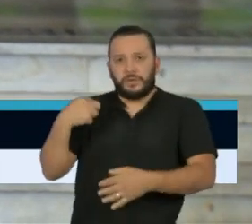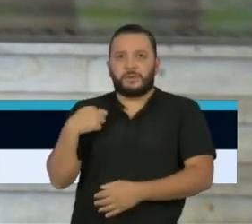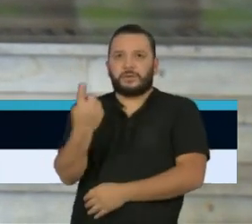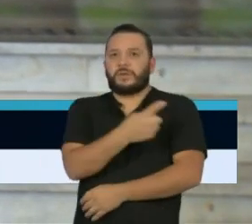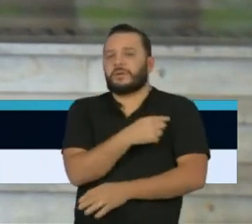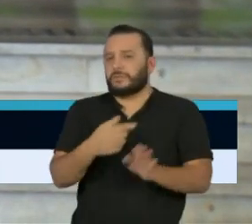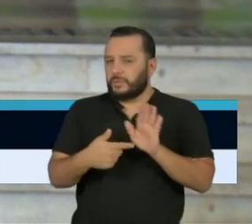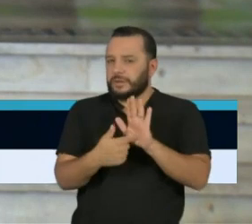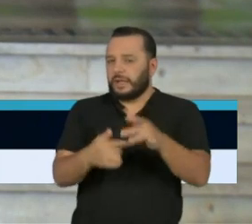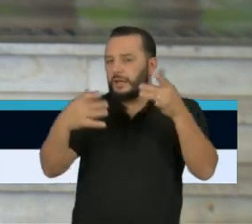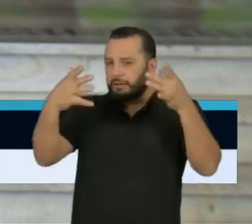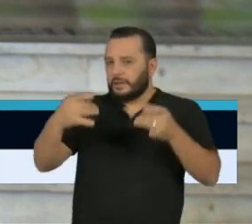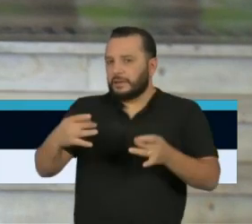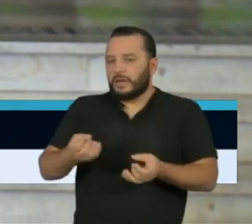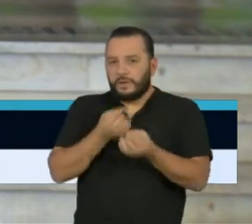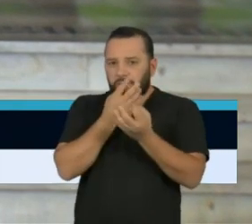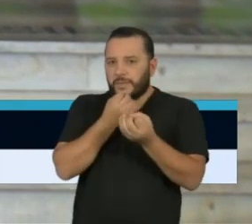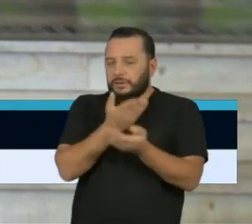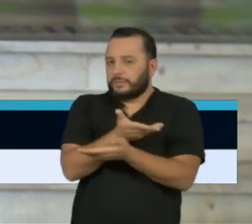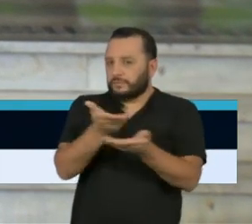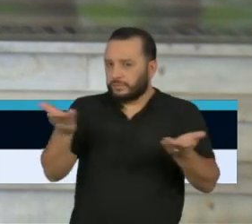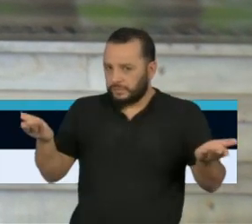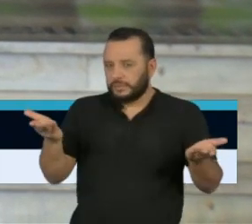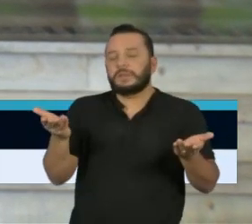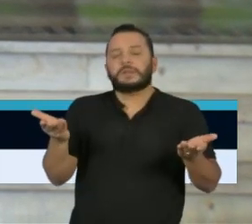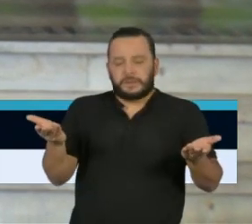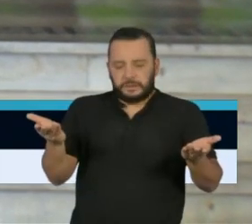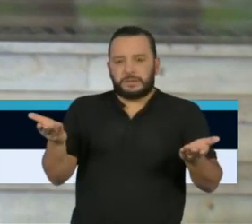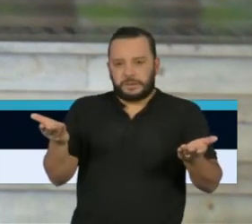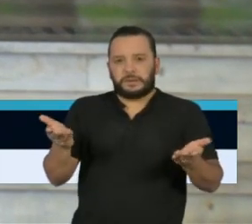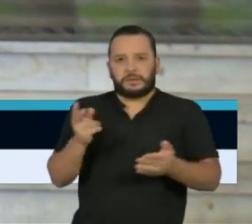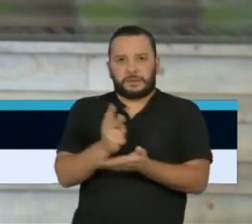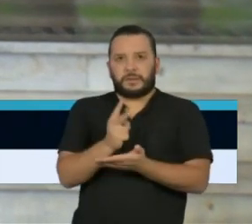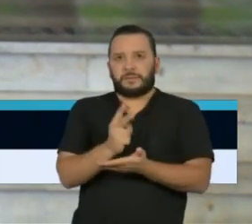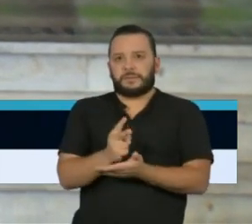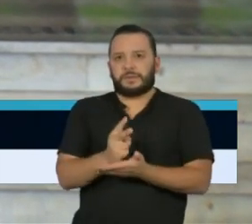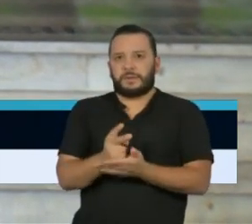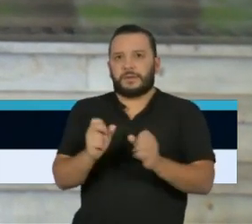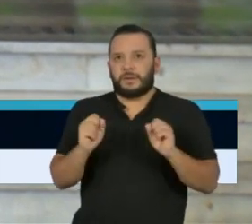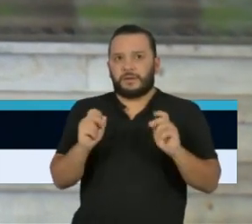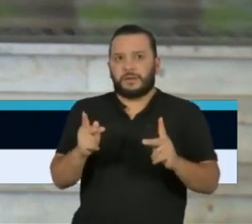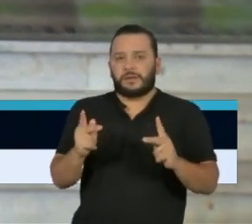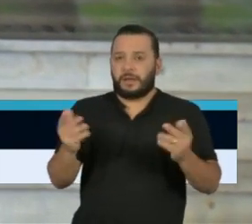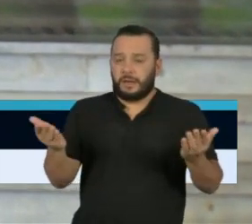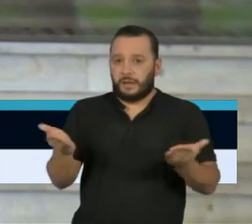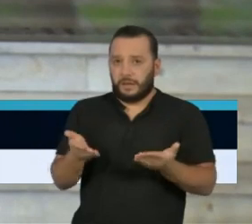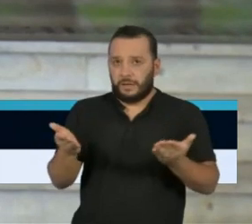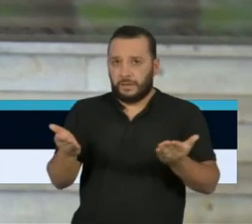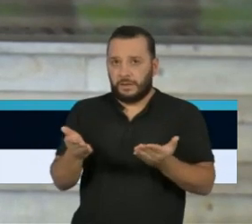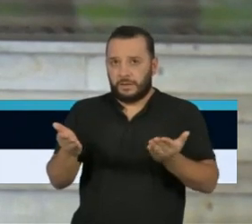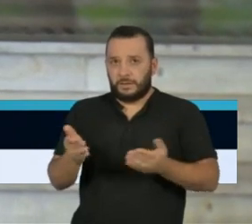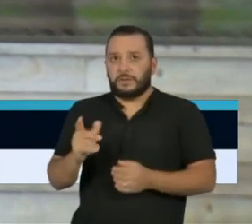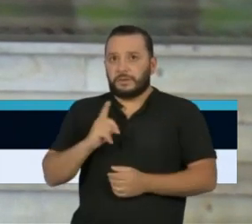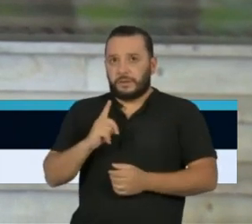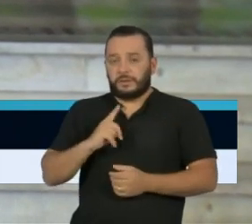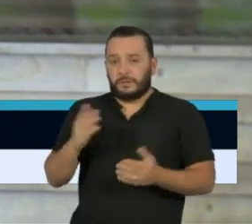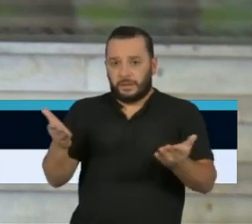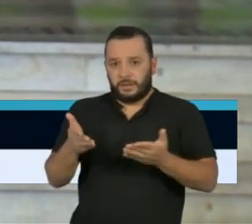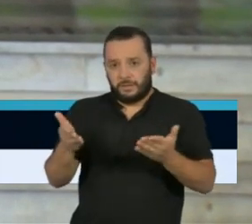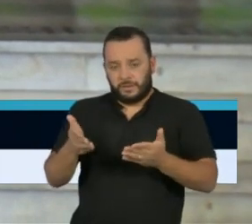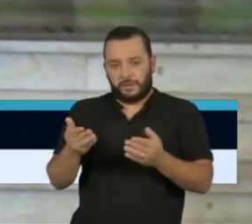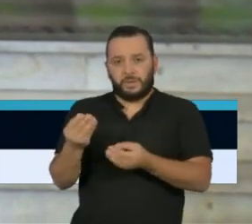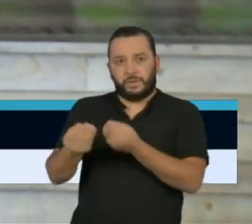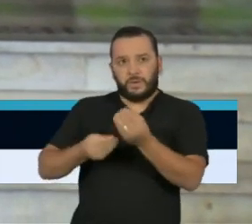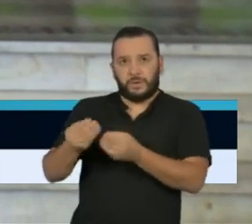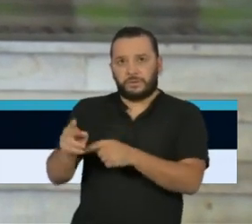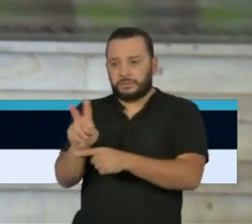trazer essas informações para vocês com bastante frequência. Então, isso é o que temos agora sobre o sistema de